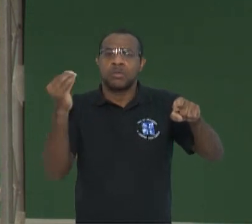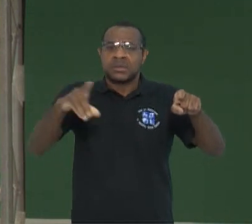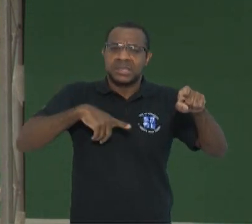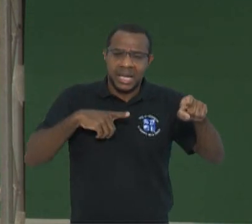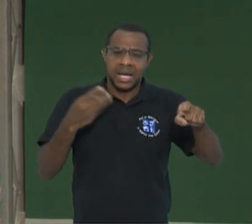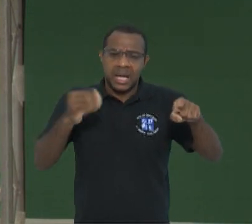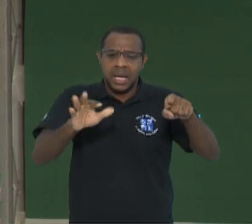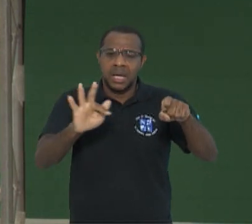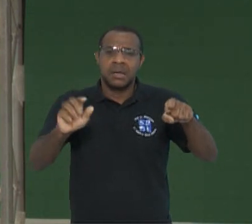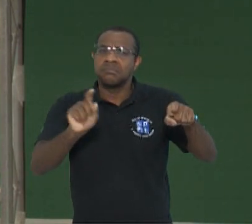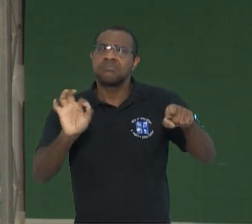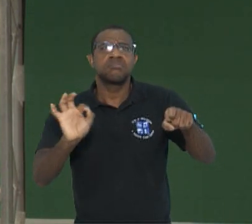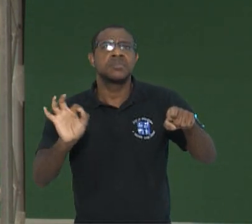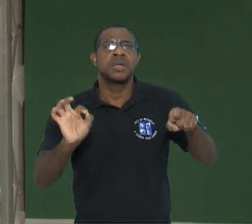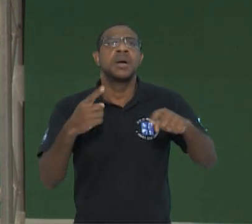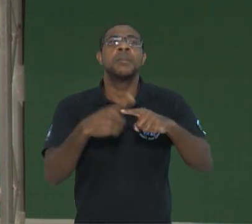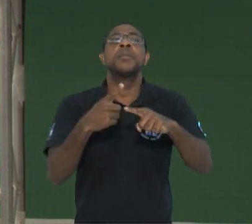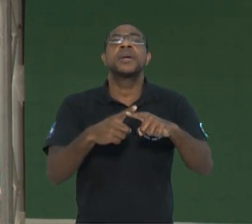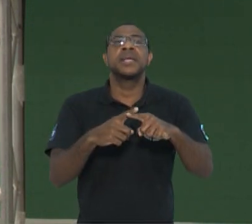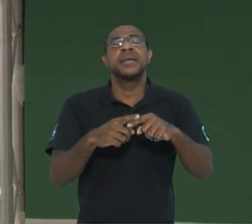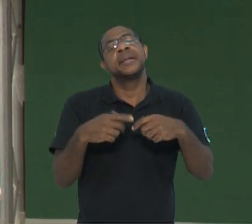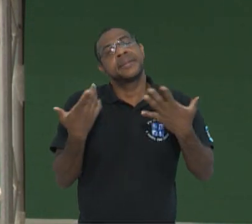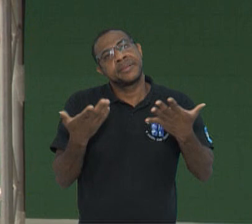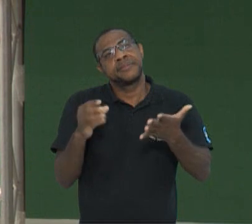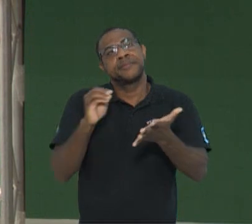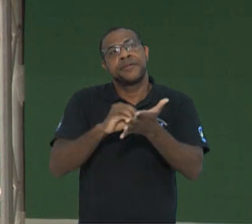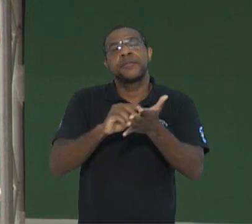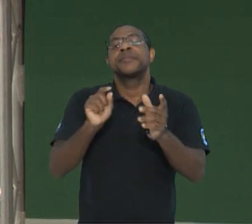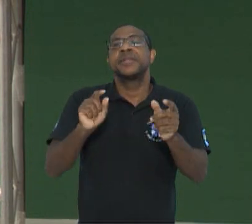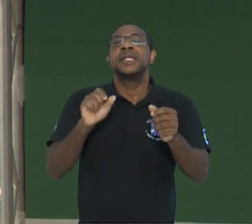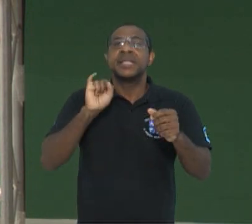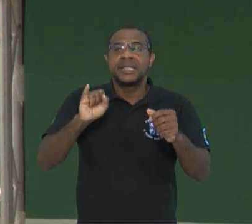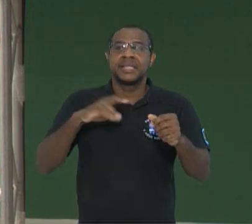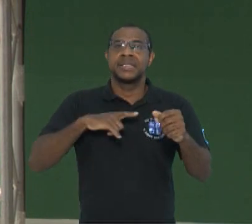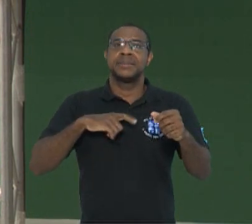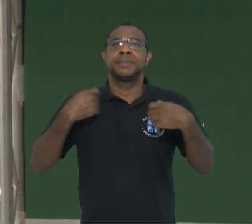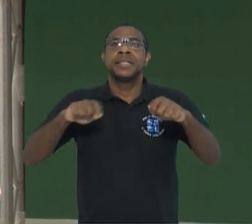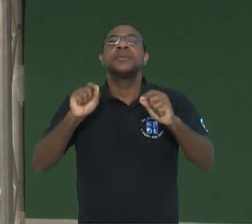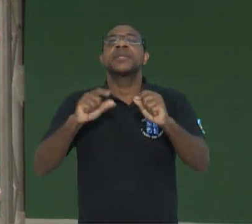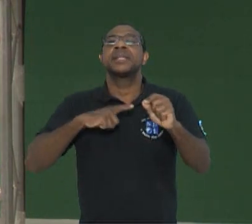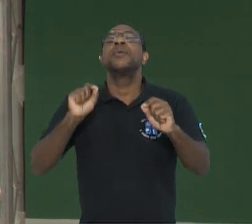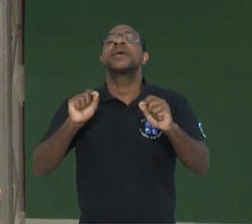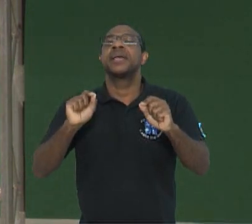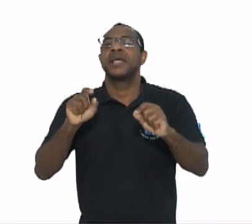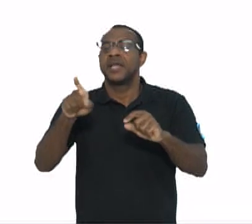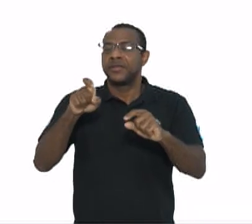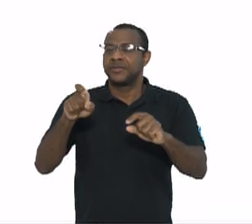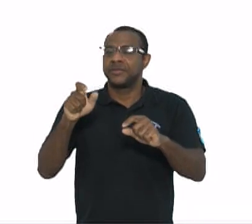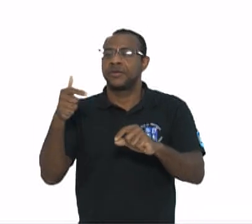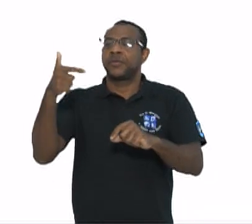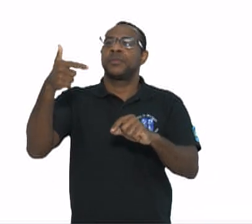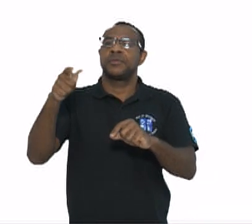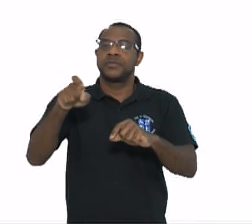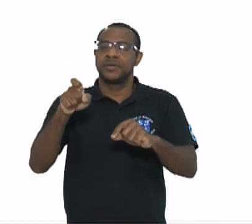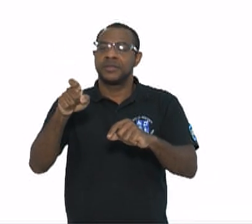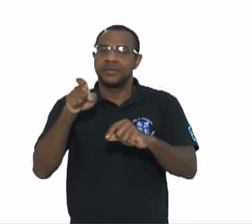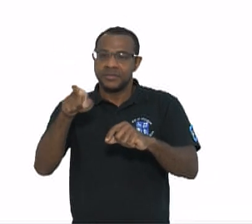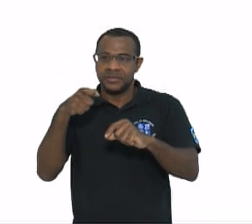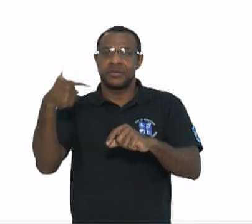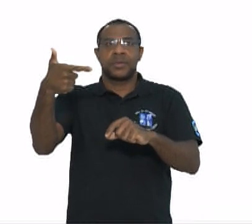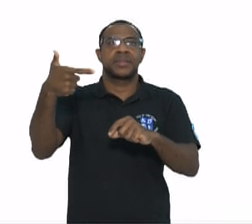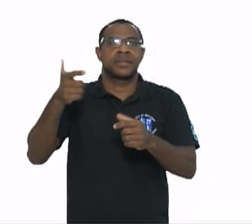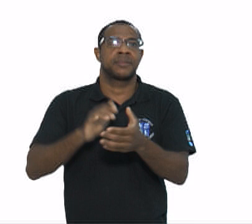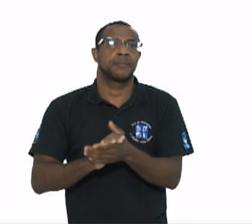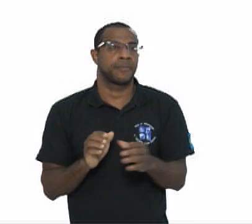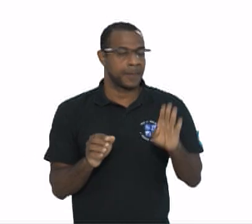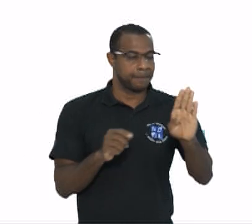equação seria x ao quadrado. Então, essa alternativa está errada. Vamos para a alternativa B. Os focos estão